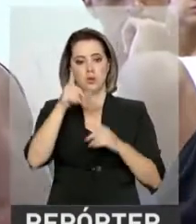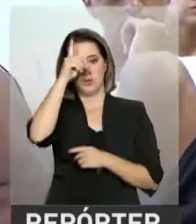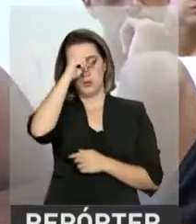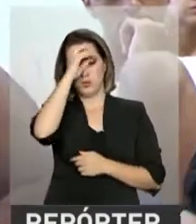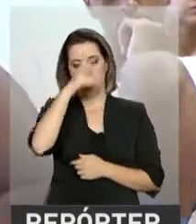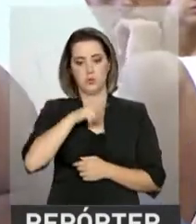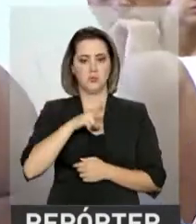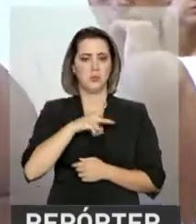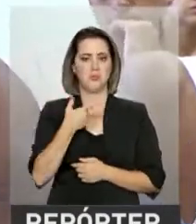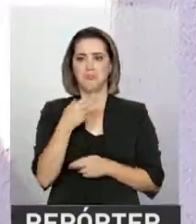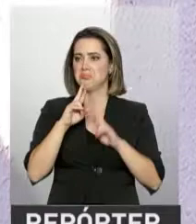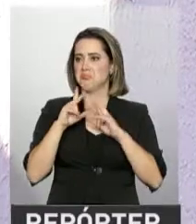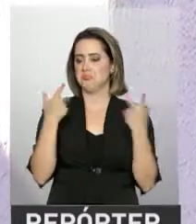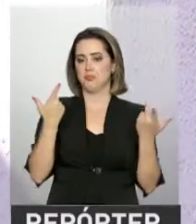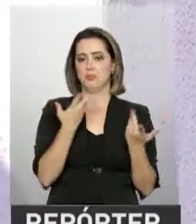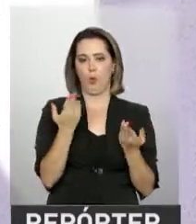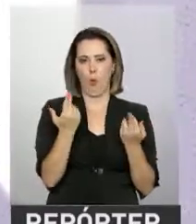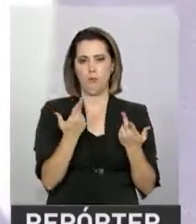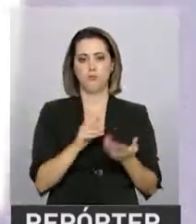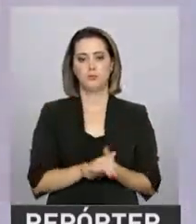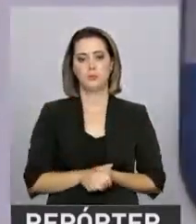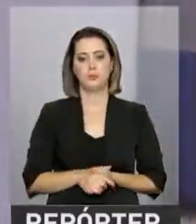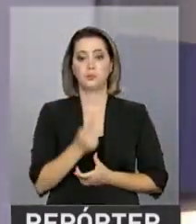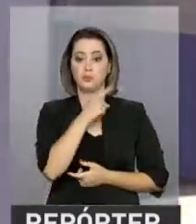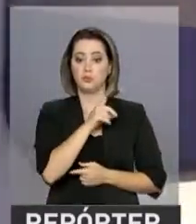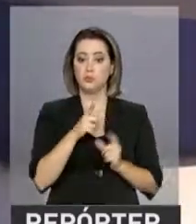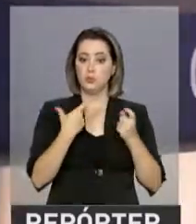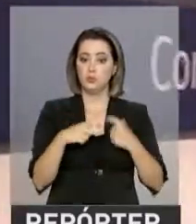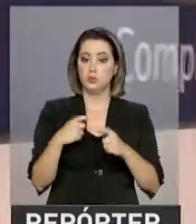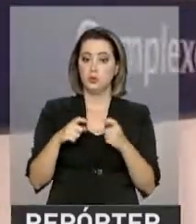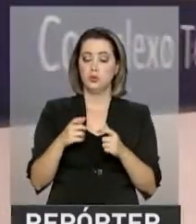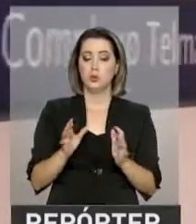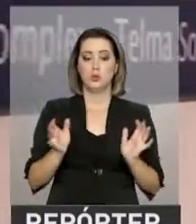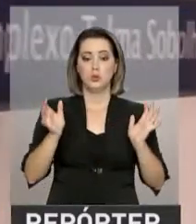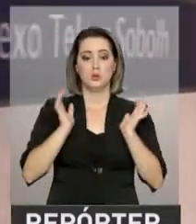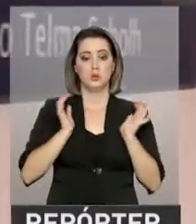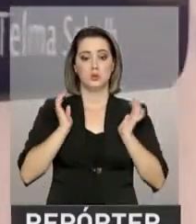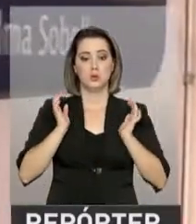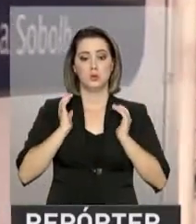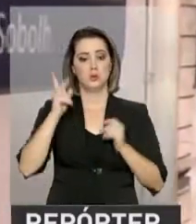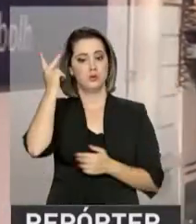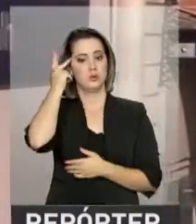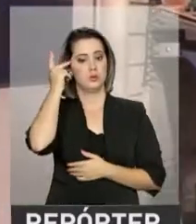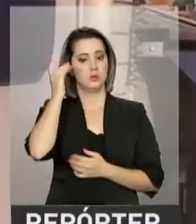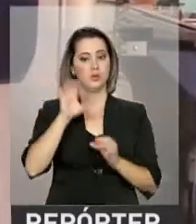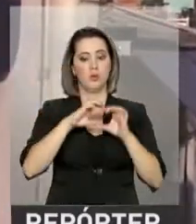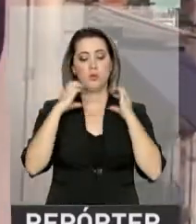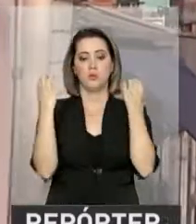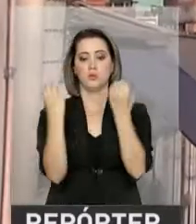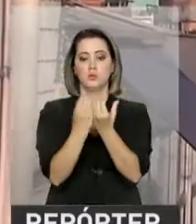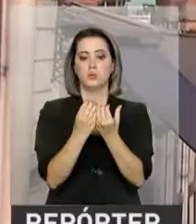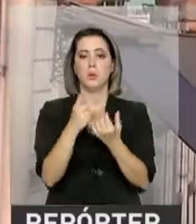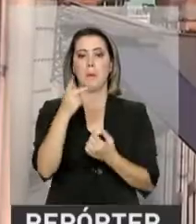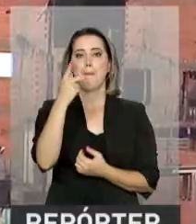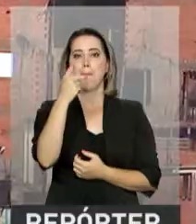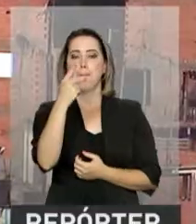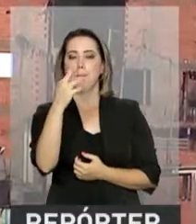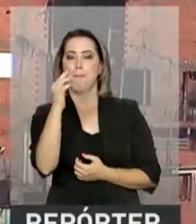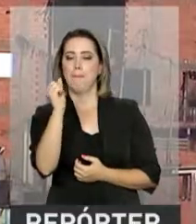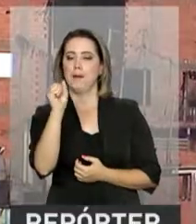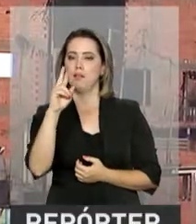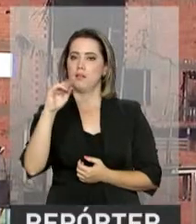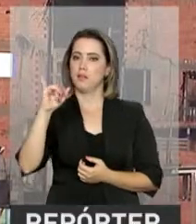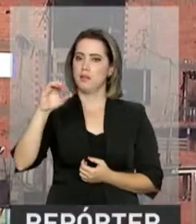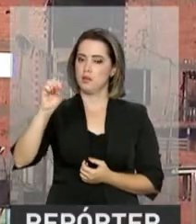da quissala localizada no morumbi uma das regiões mais ricas de são paulo a comunidade de paraisópolis tem cerca de